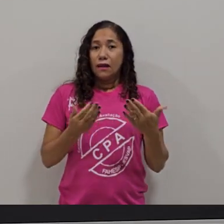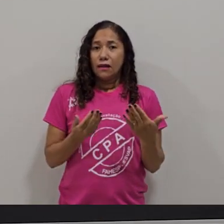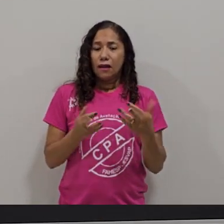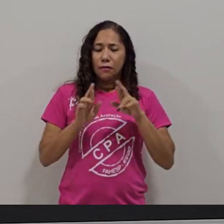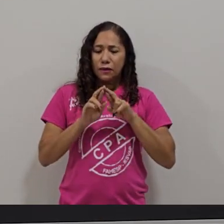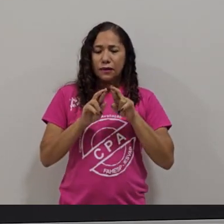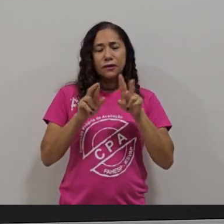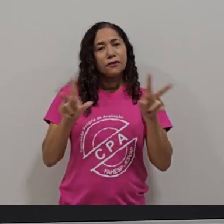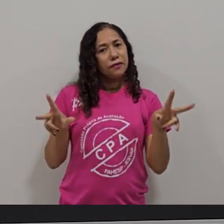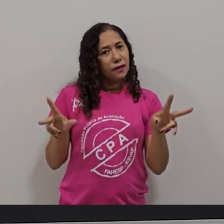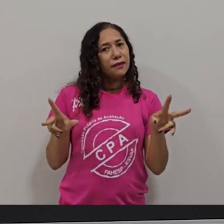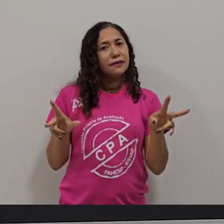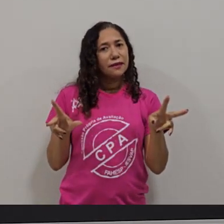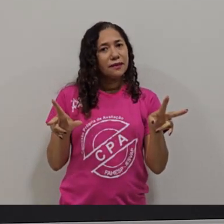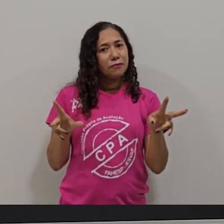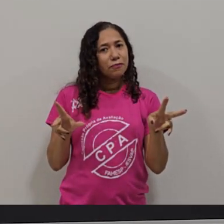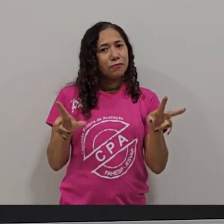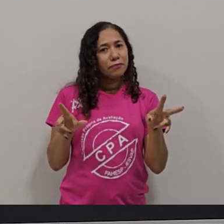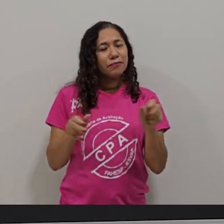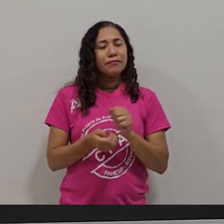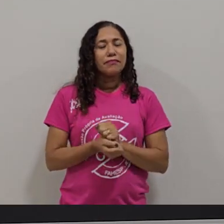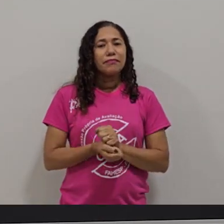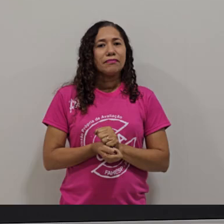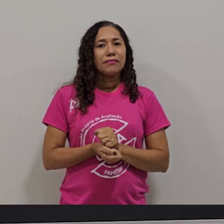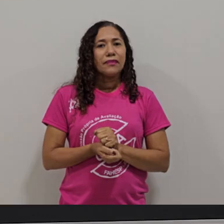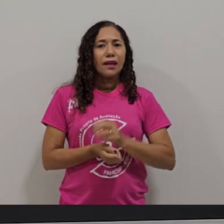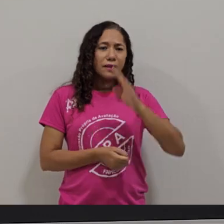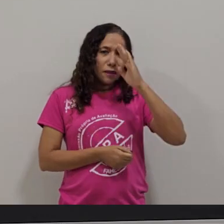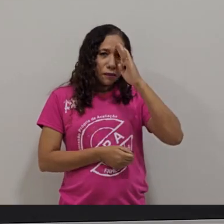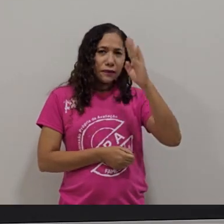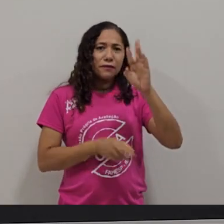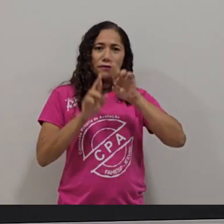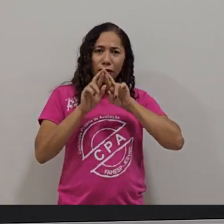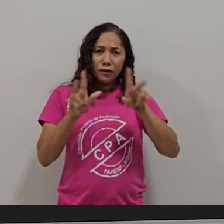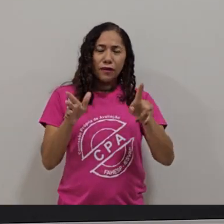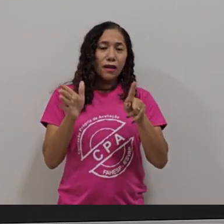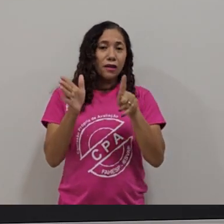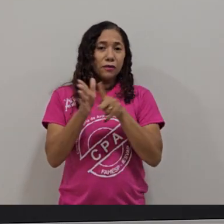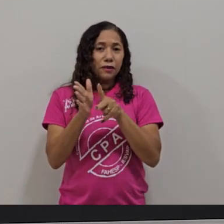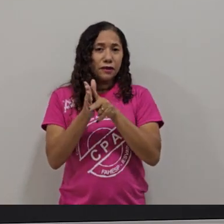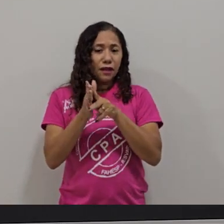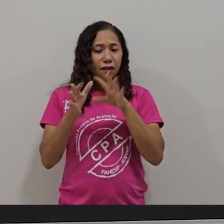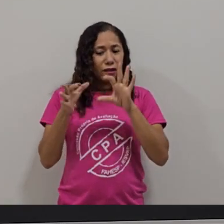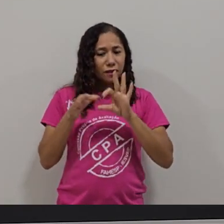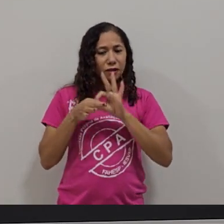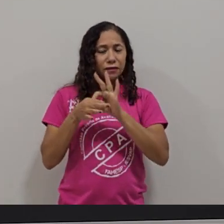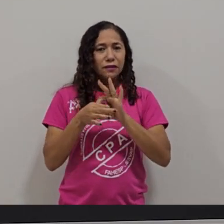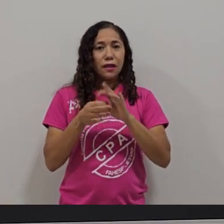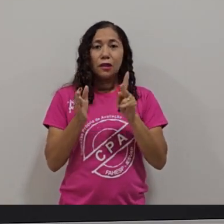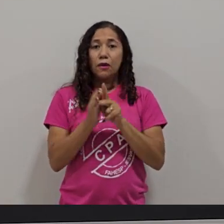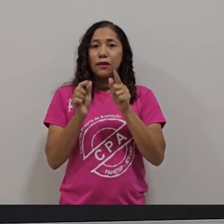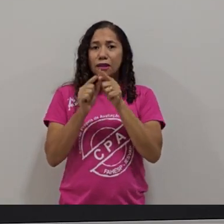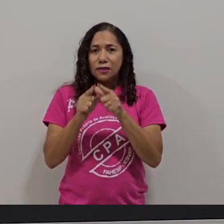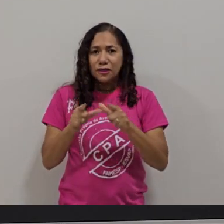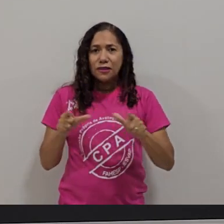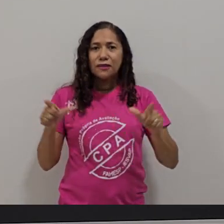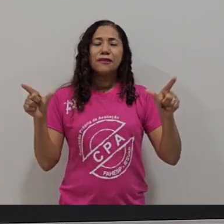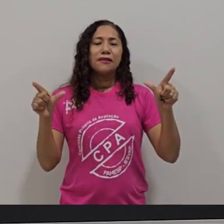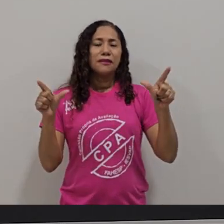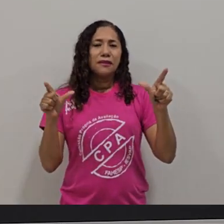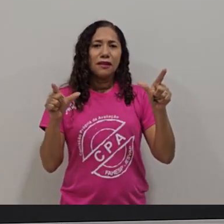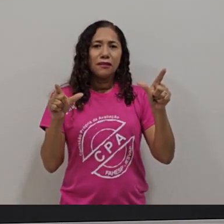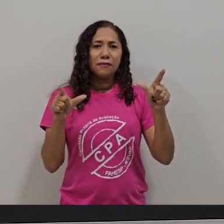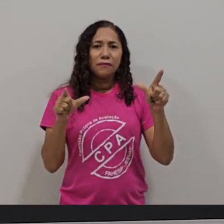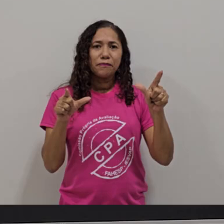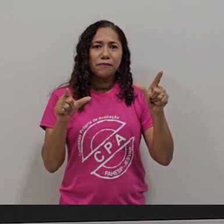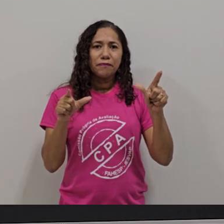para diferenciar, porque essa é a principal diferença entre projetos integradores e projetos de extensão. Os projetos de